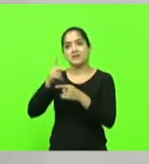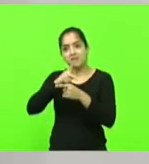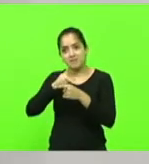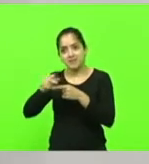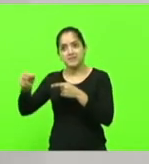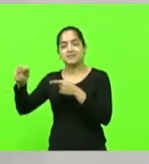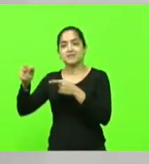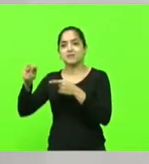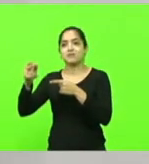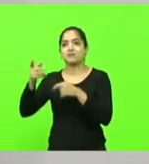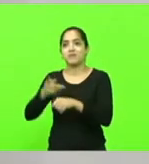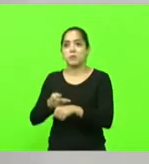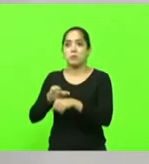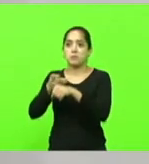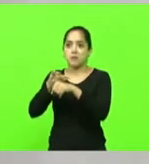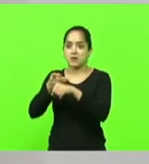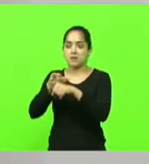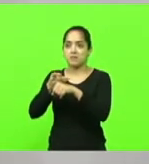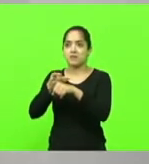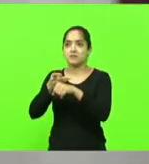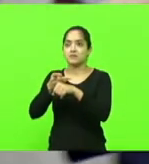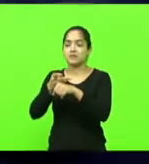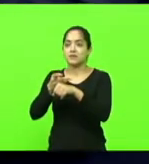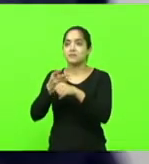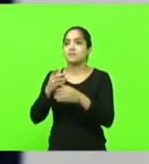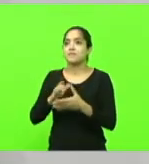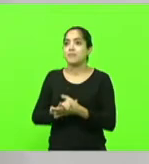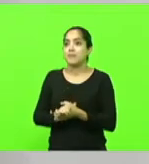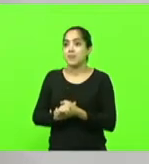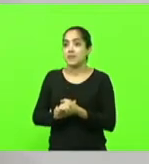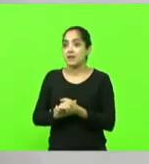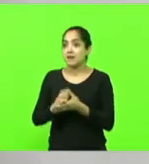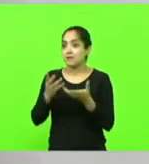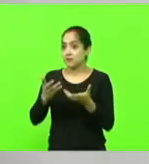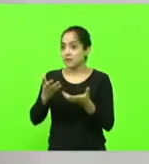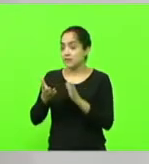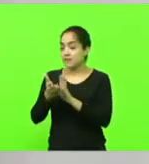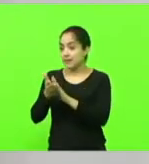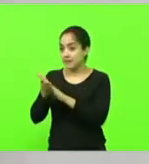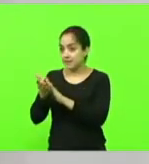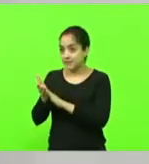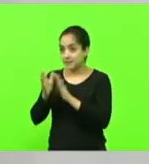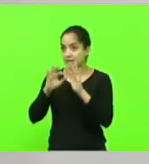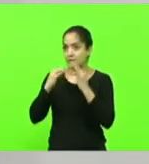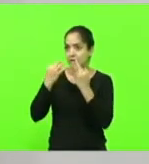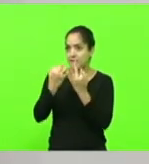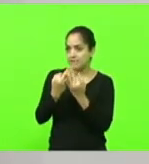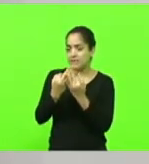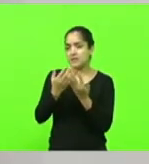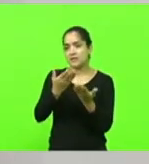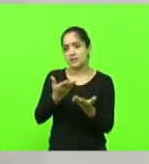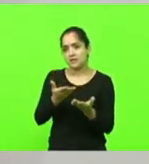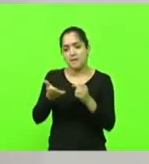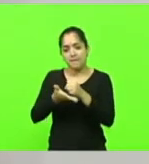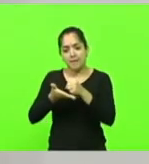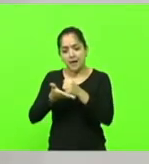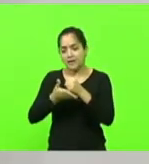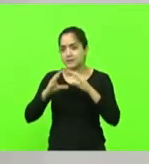desse tão disputado, The Voice Kids. E eu queria parabenizar, além da família, porque a família é o berço de tudo,